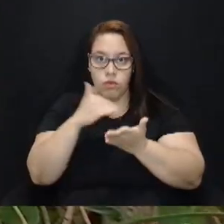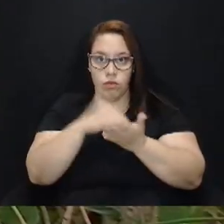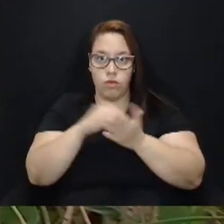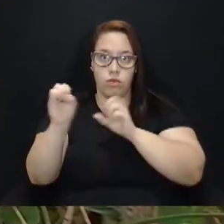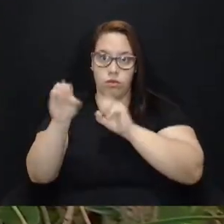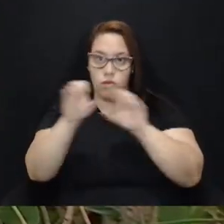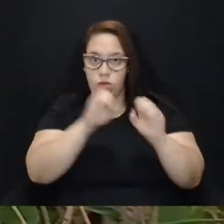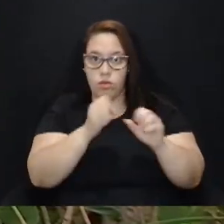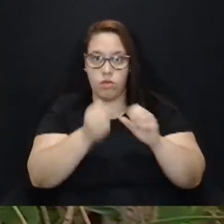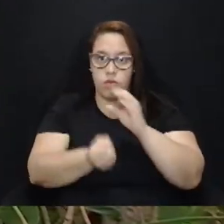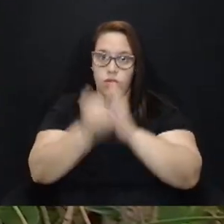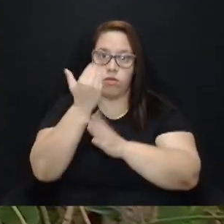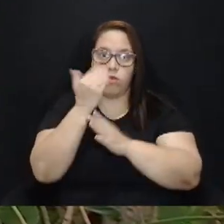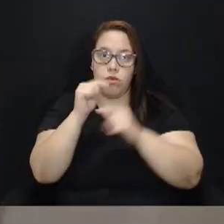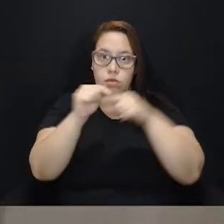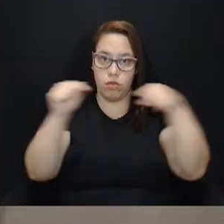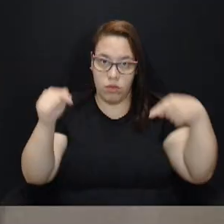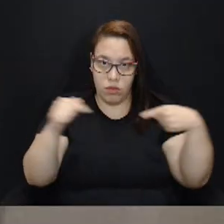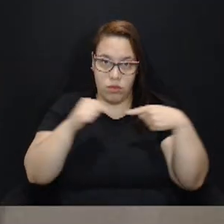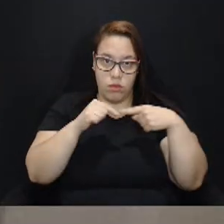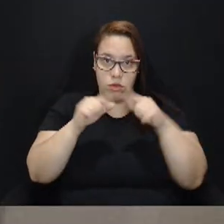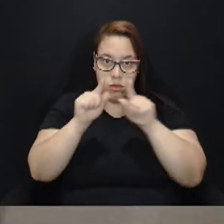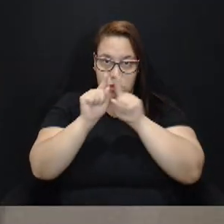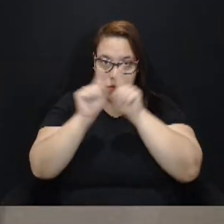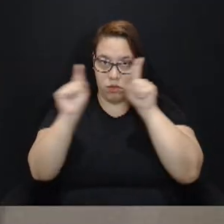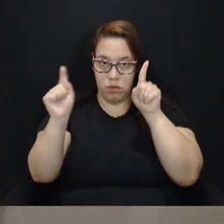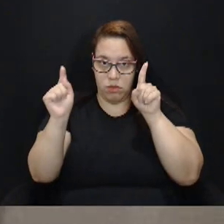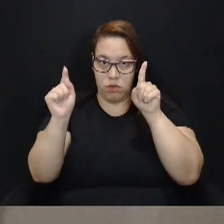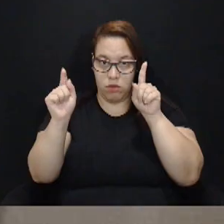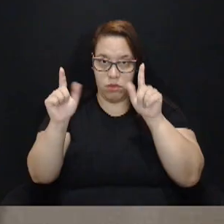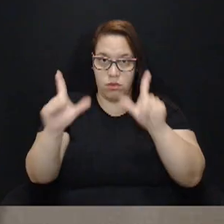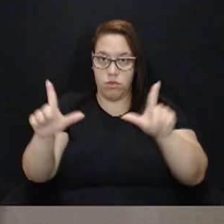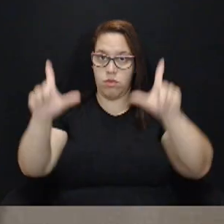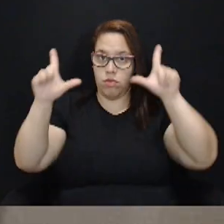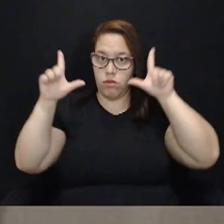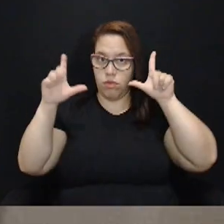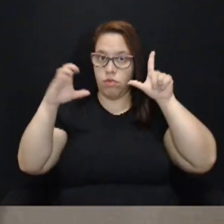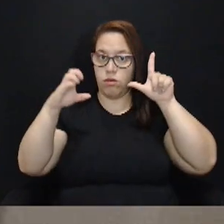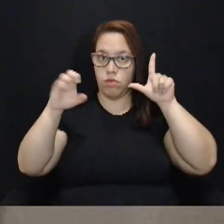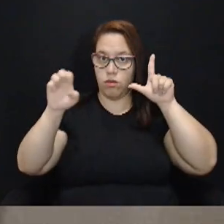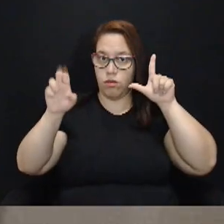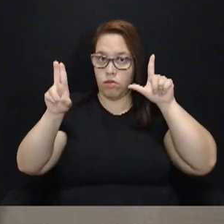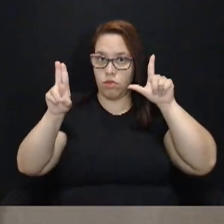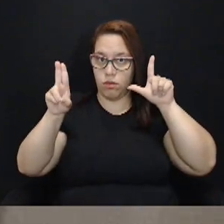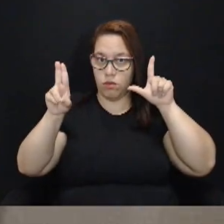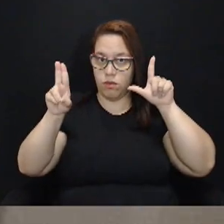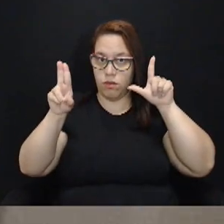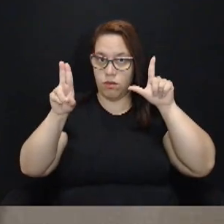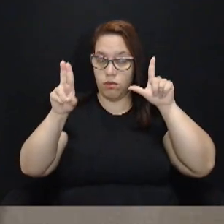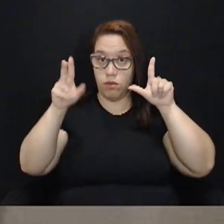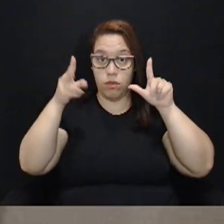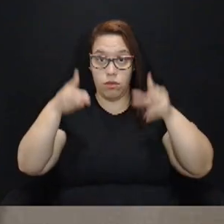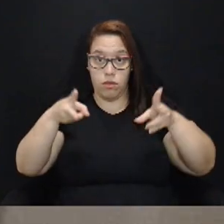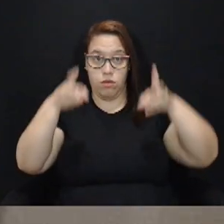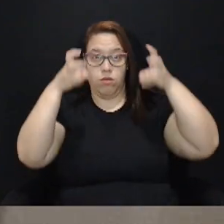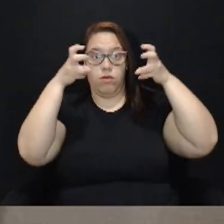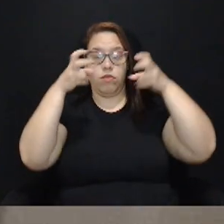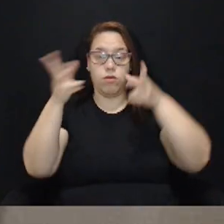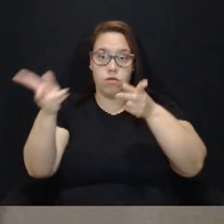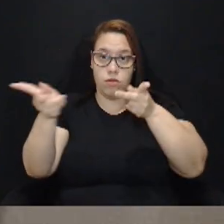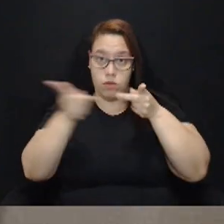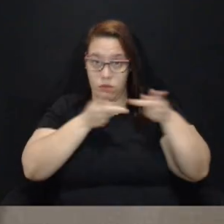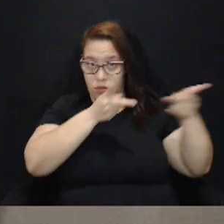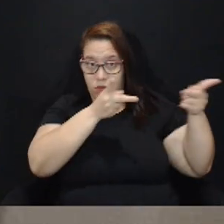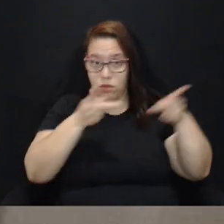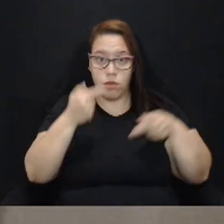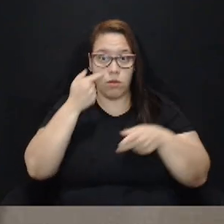uma sala e tem uma plaquinha pequenininha, precisa uma placa com o nome do céu grande lá em cima, para que as pessoas venham visitar e vejam que eles cobram a